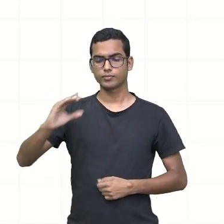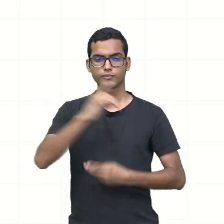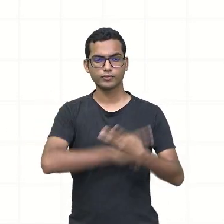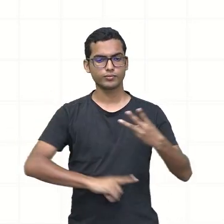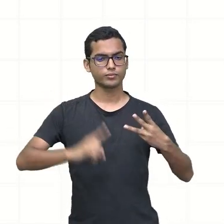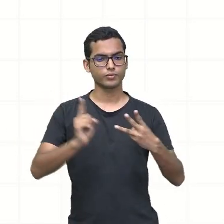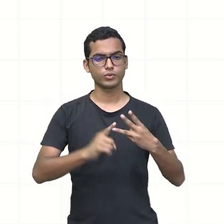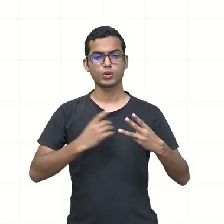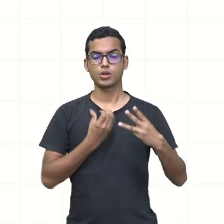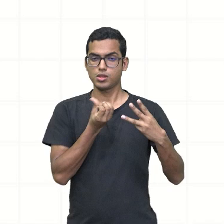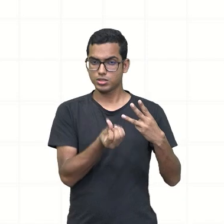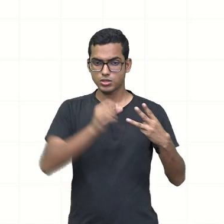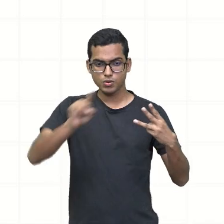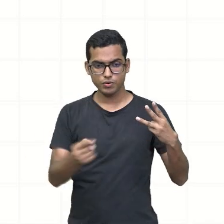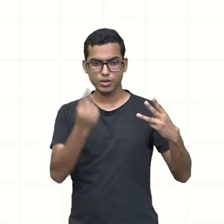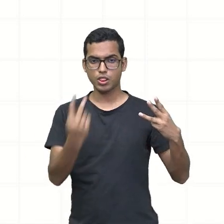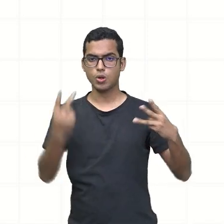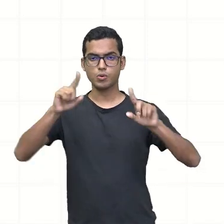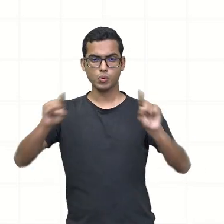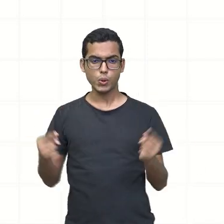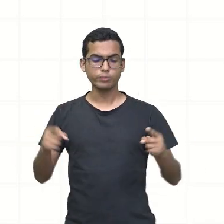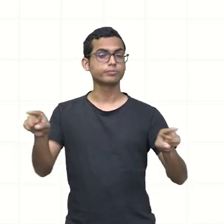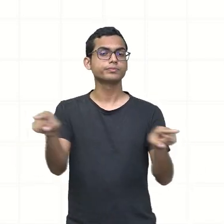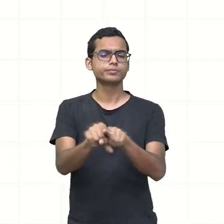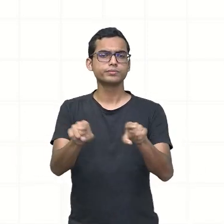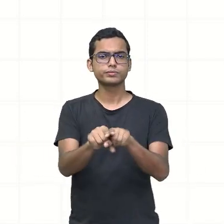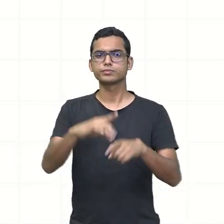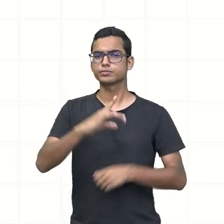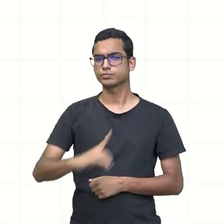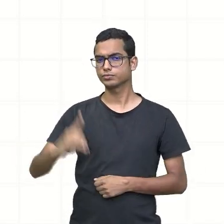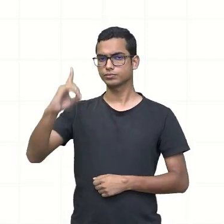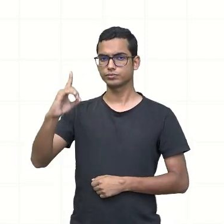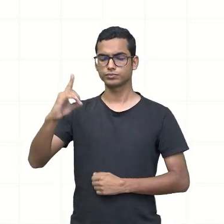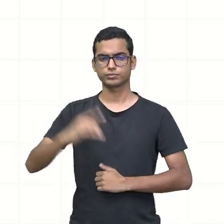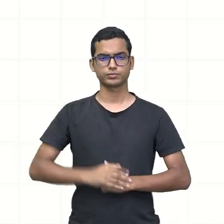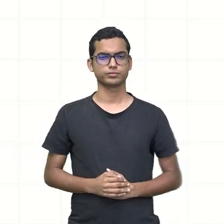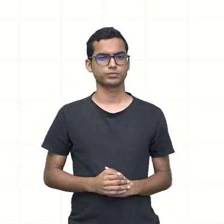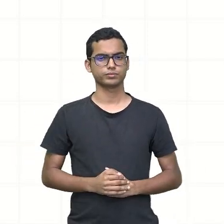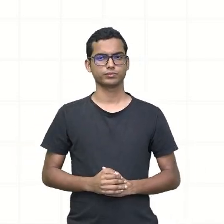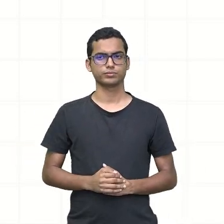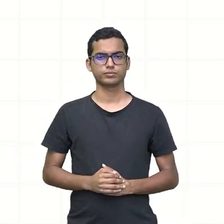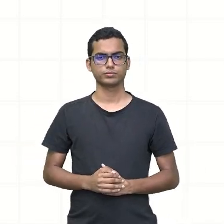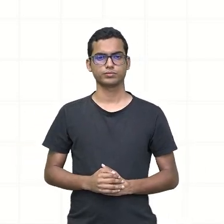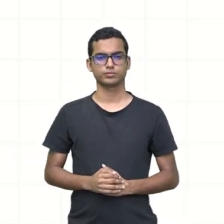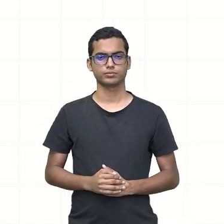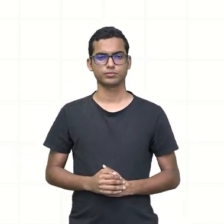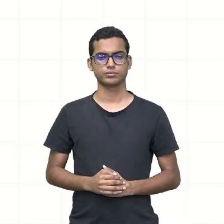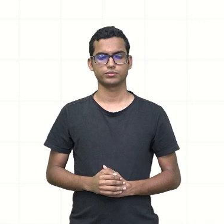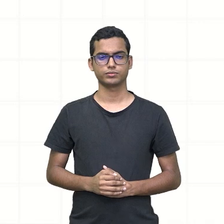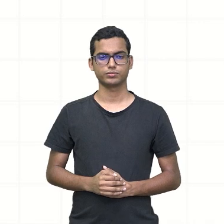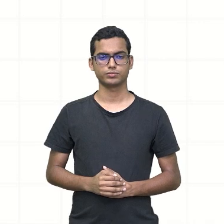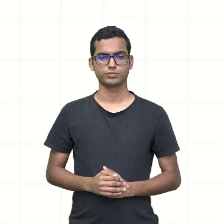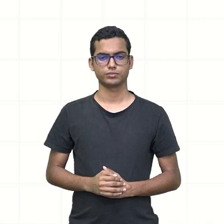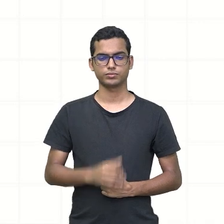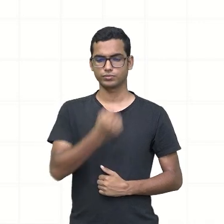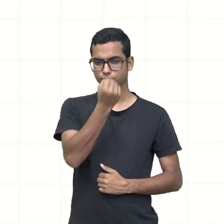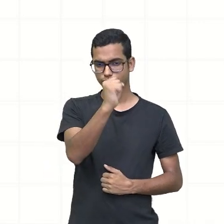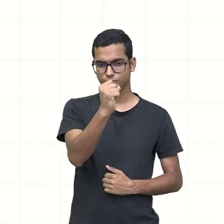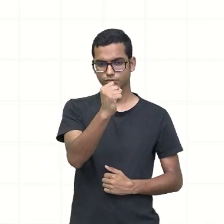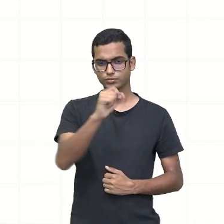o 6,2. E o D é o